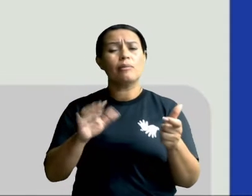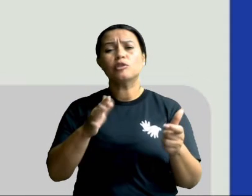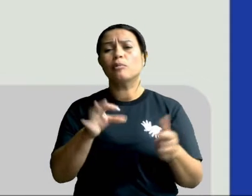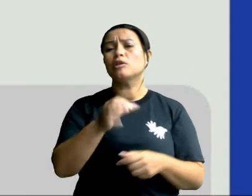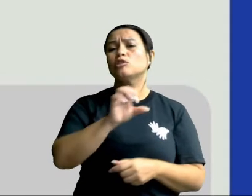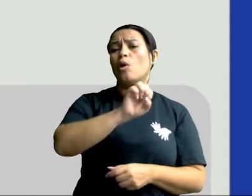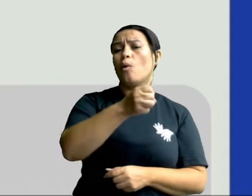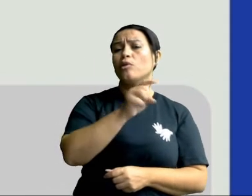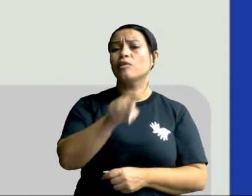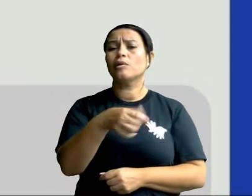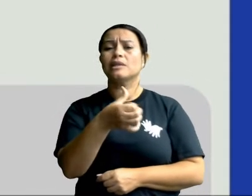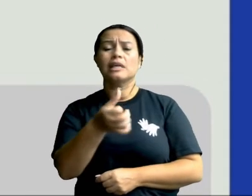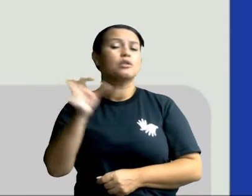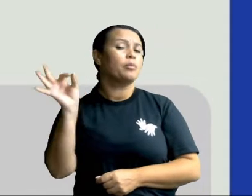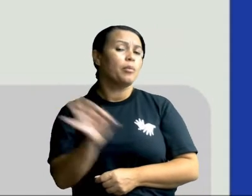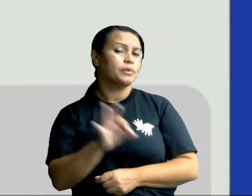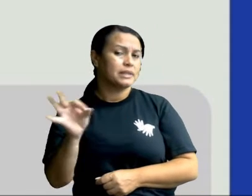8,6%,